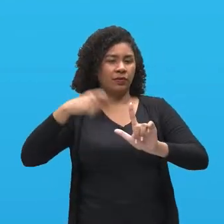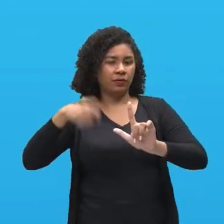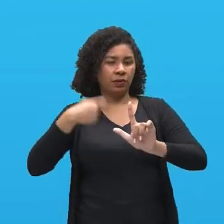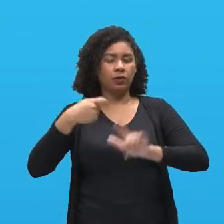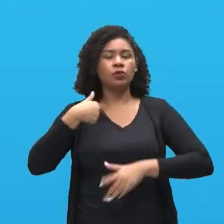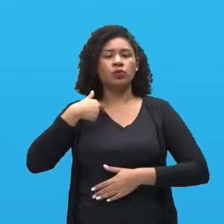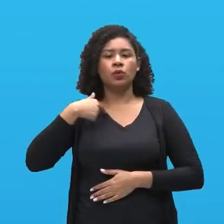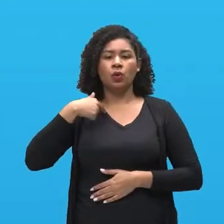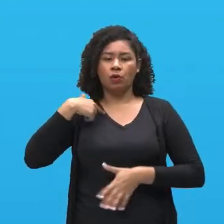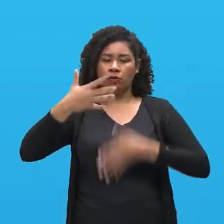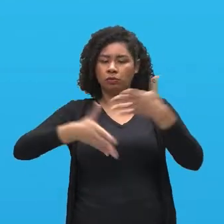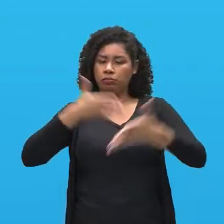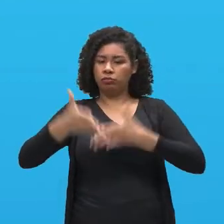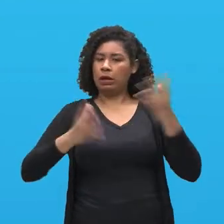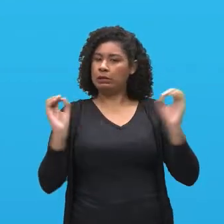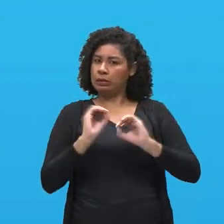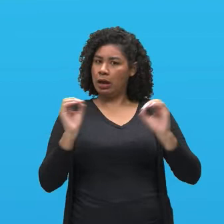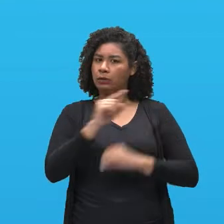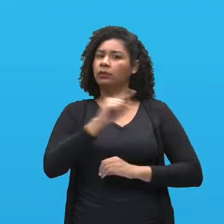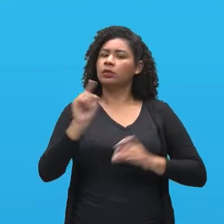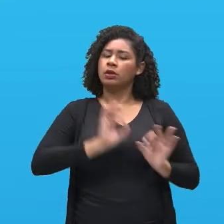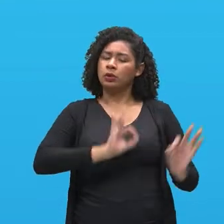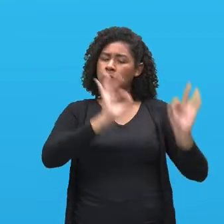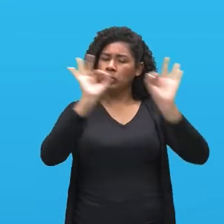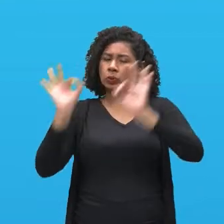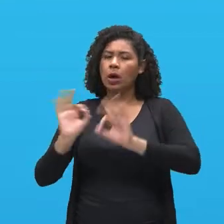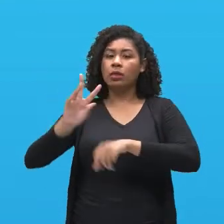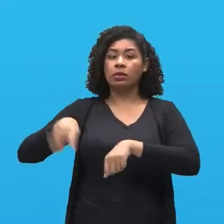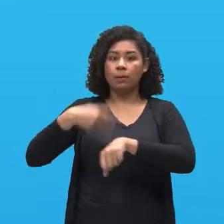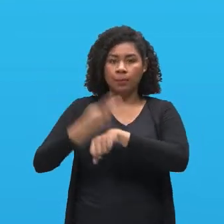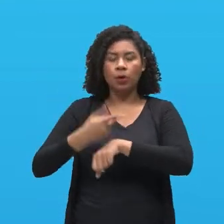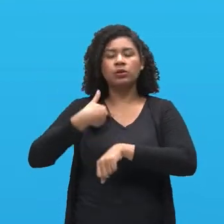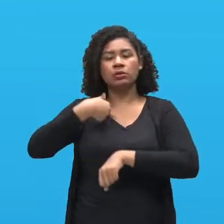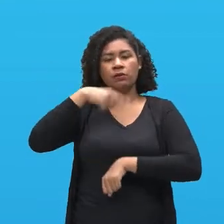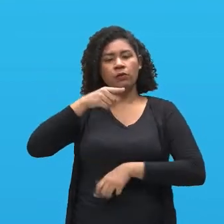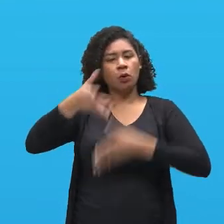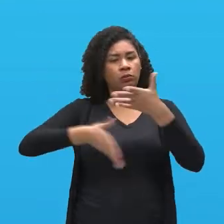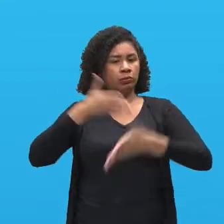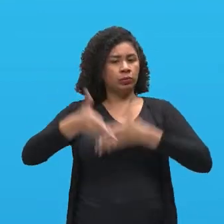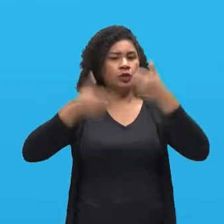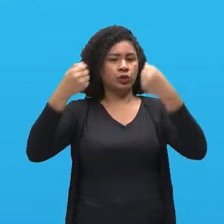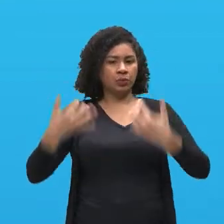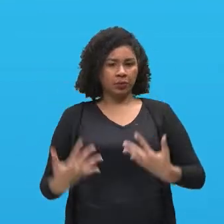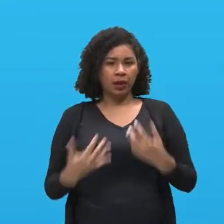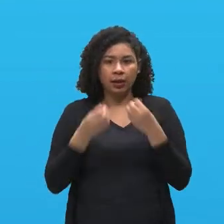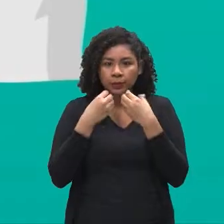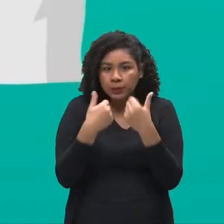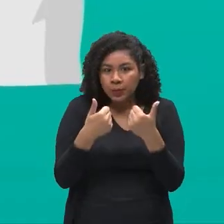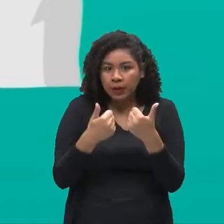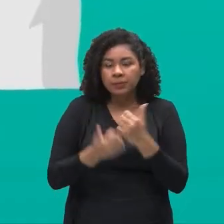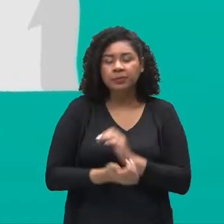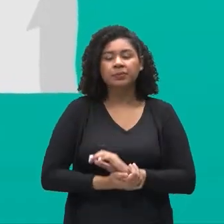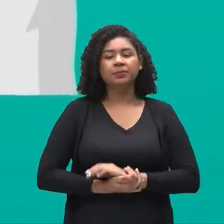para que vocês observem. E aí depois vou comentar e a gente vai ver o vídeo de novo juntos, ok? Let's go!